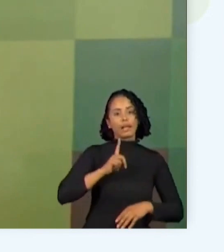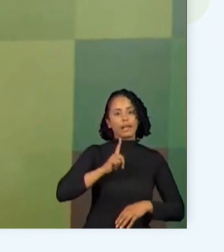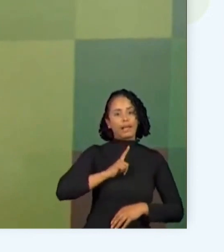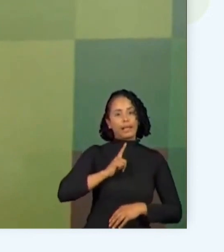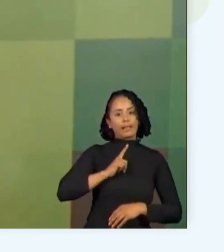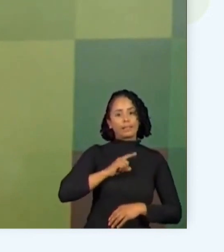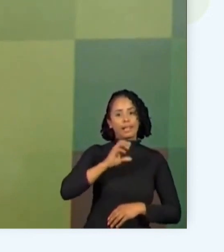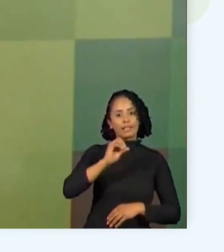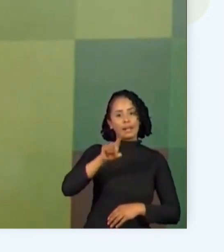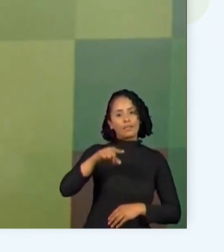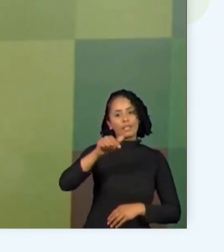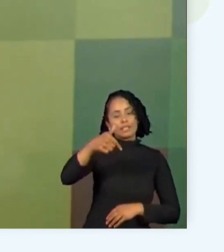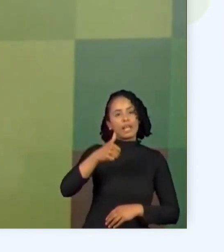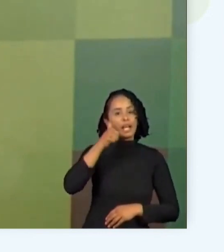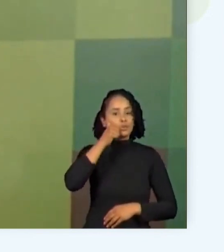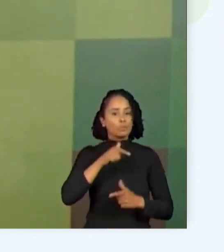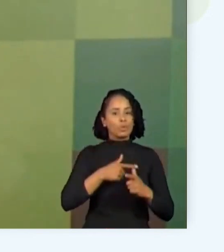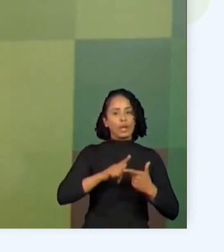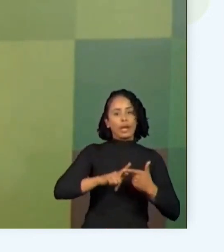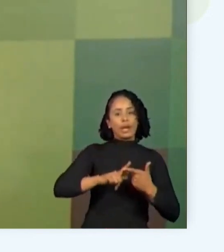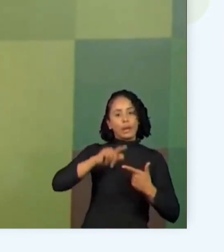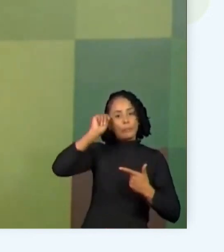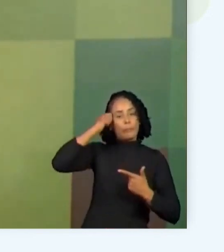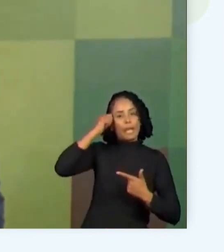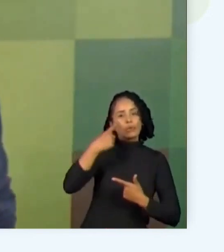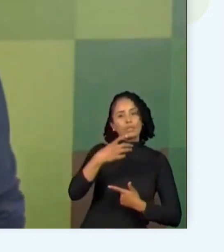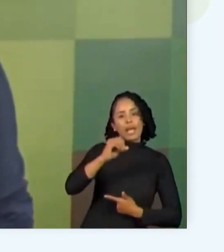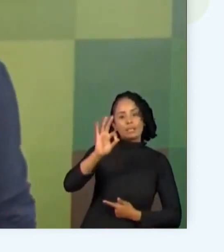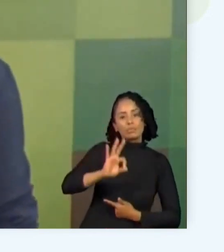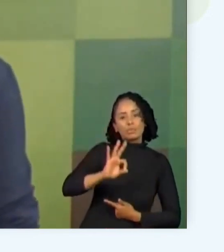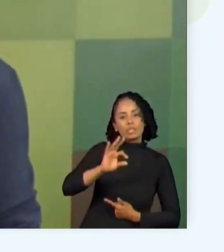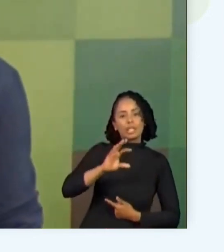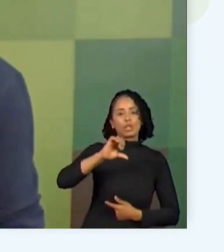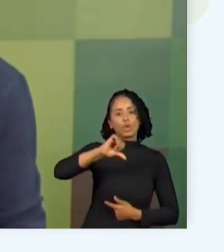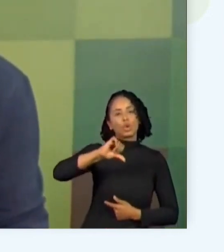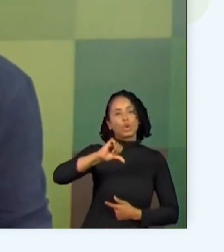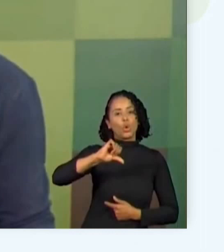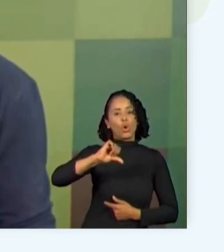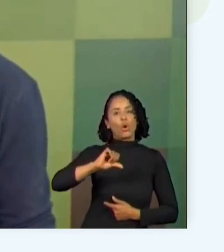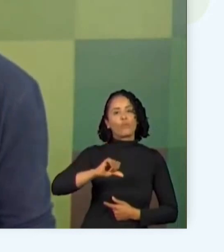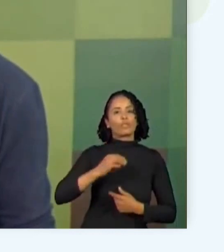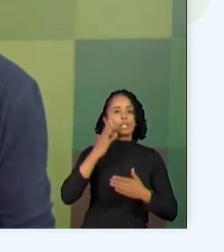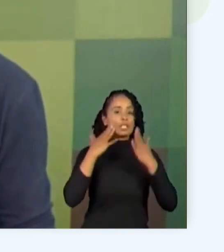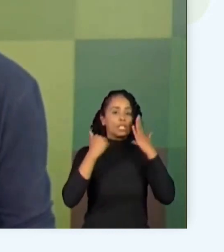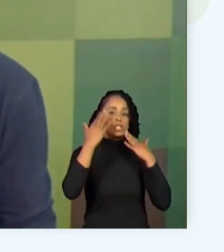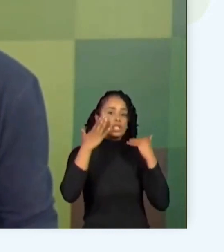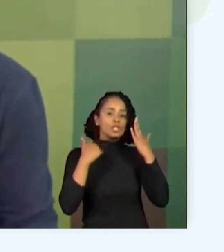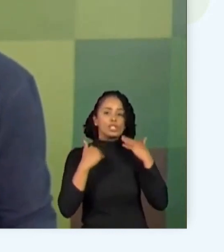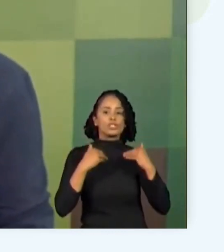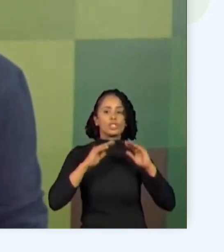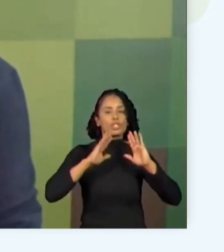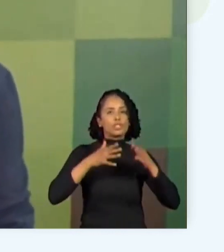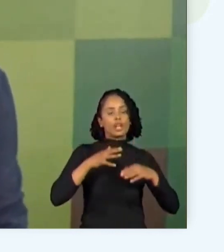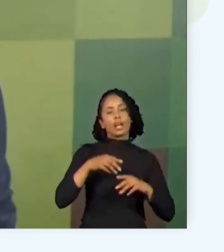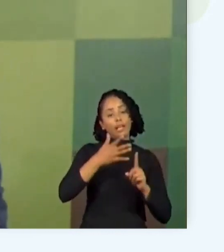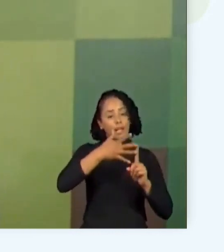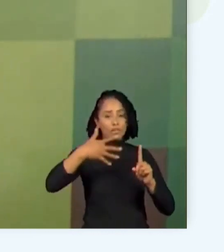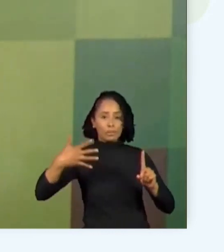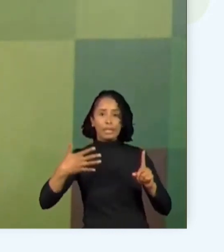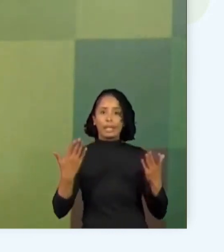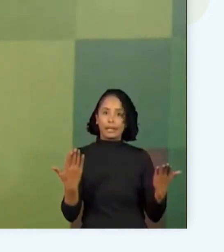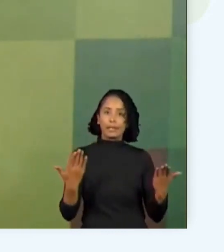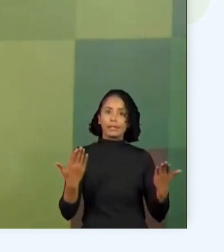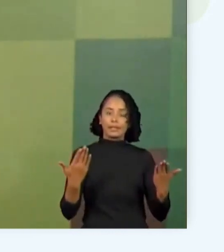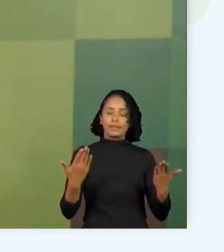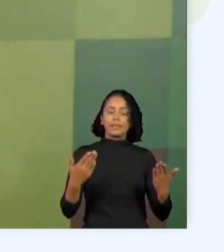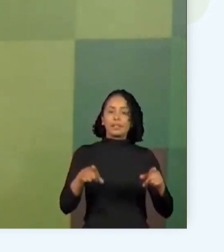10% são negros, 0,9% são indígenas e 0,4% são LGBTQ+. Então, a partir desse